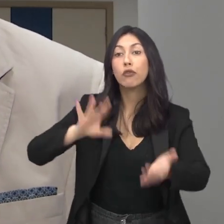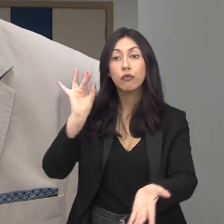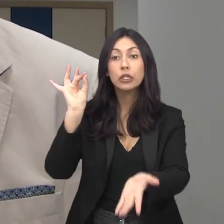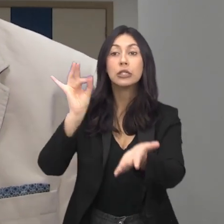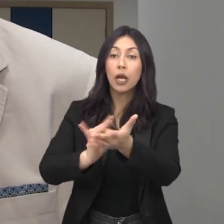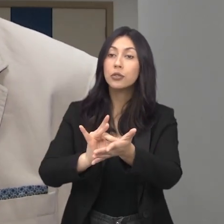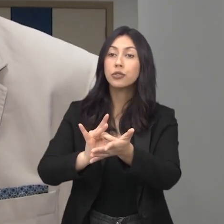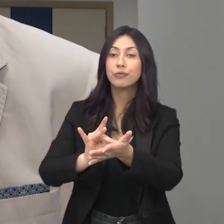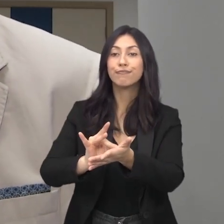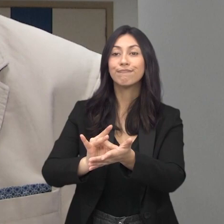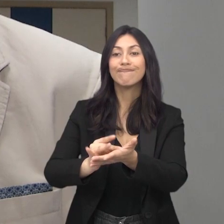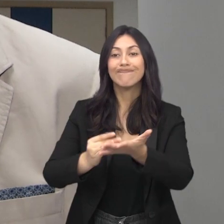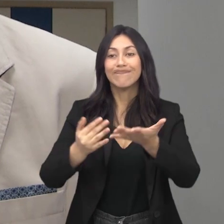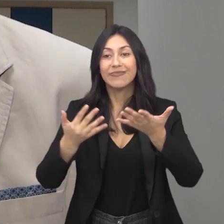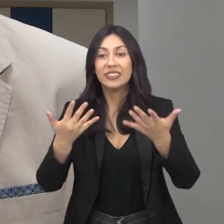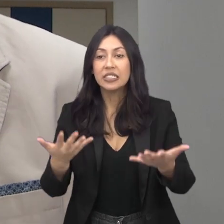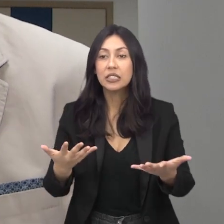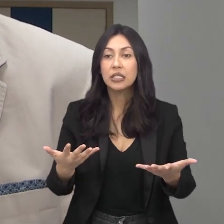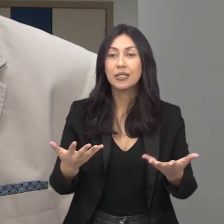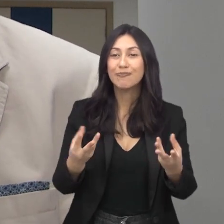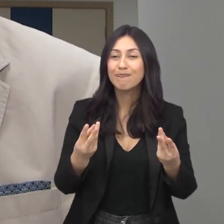ativa, participa, é muito